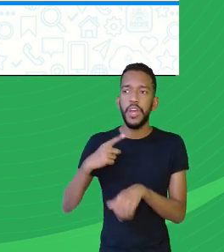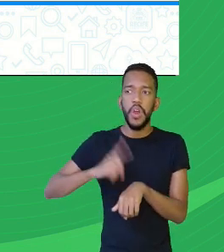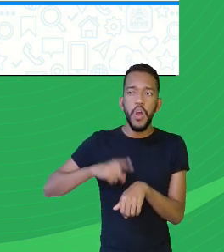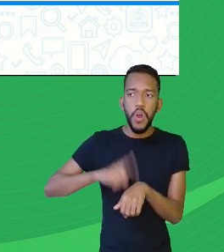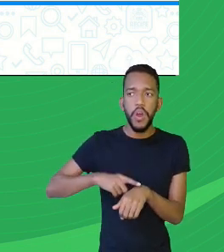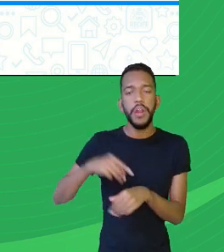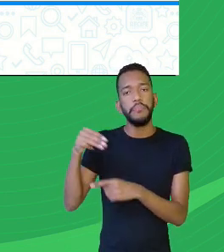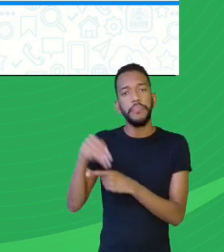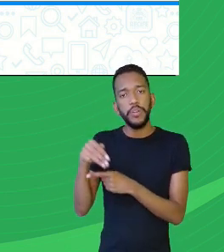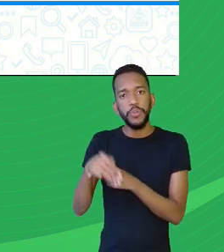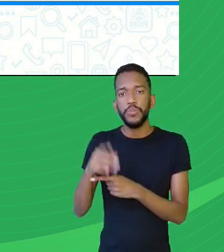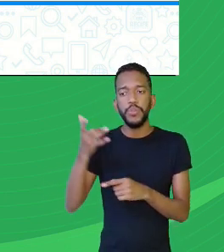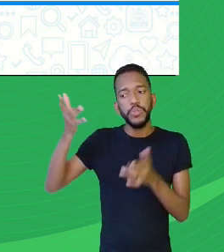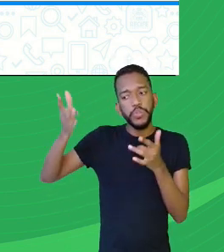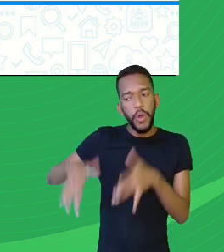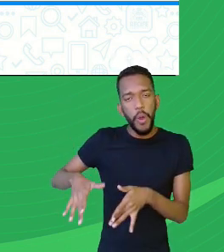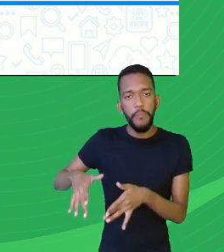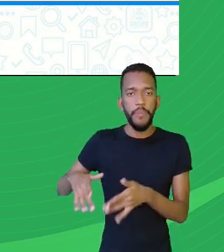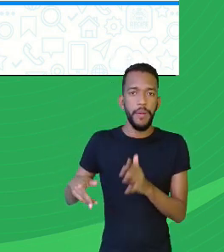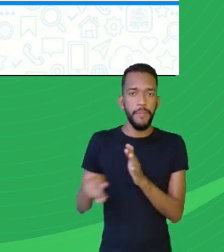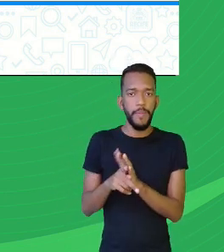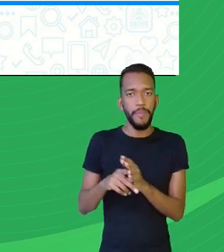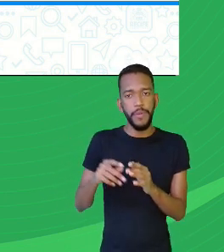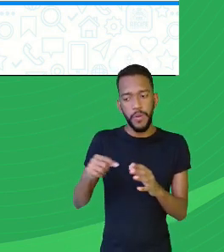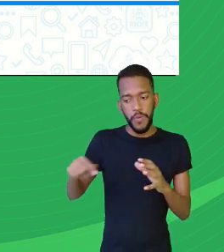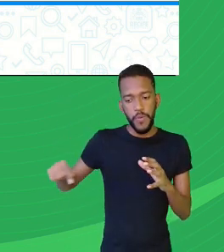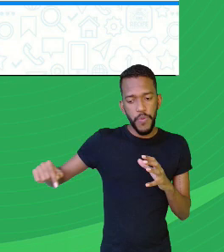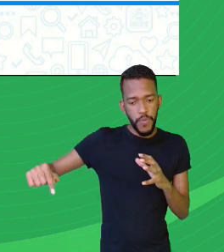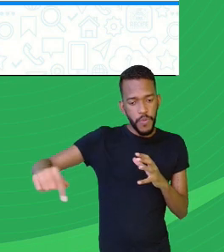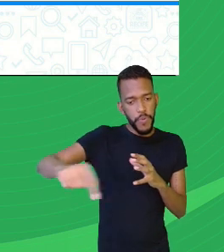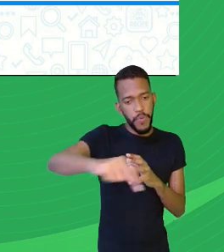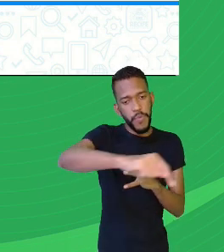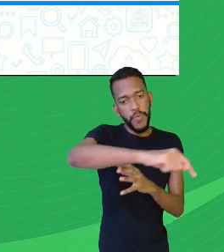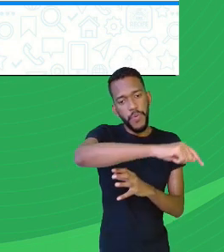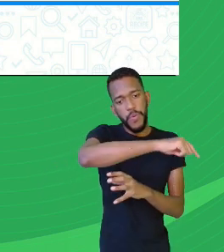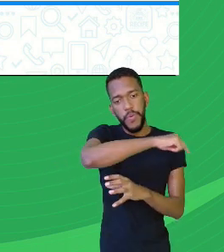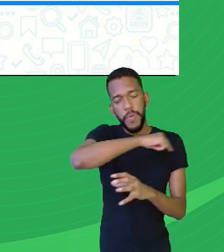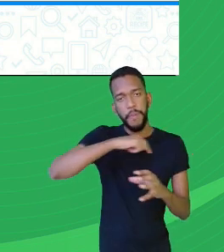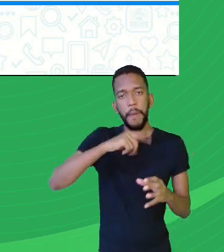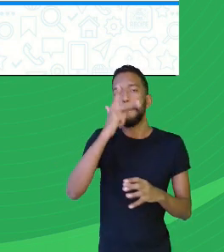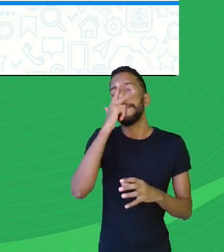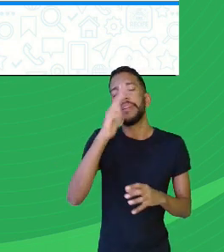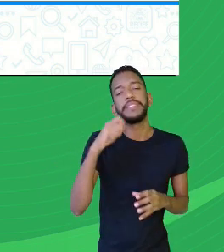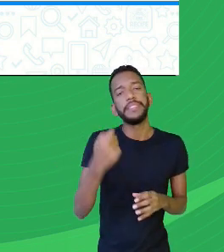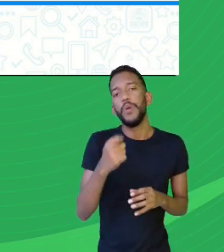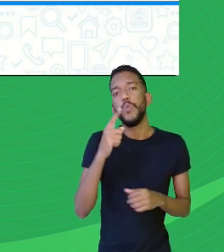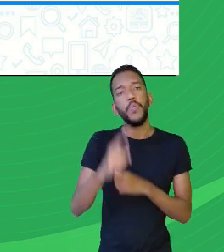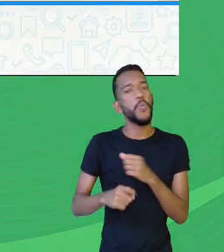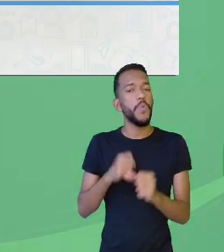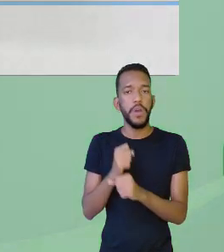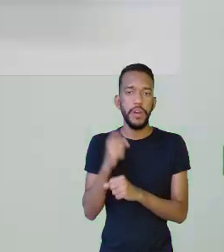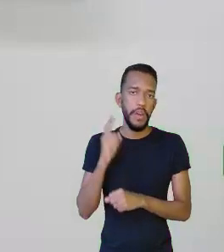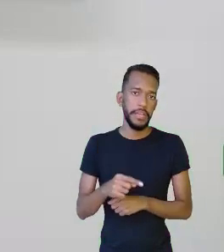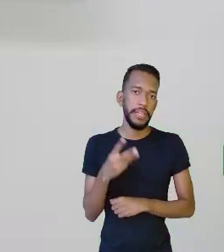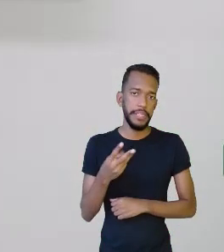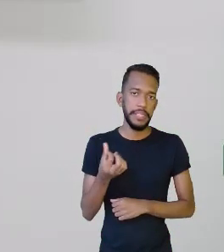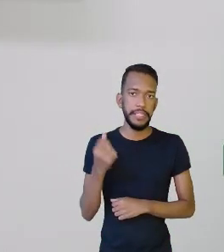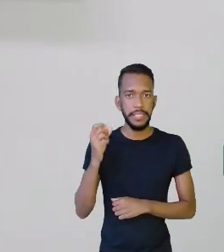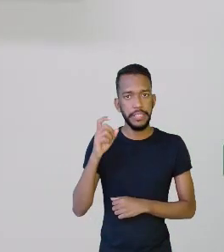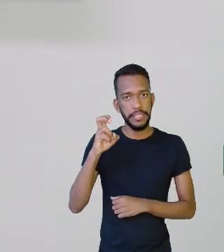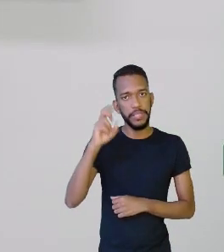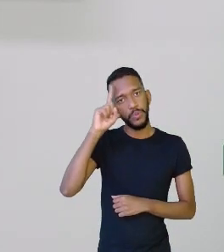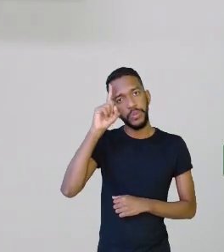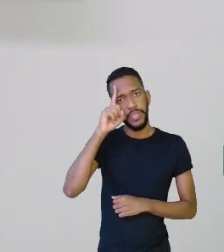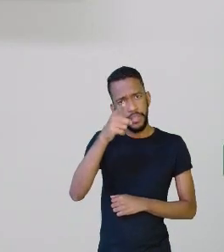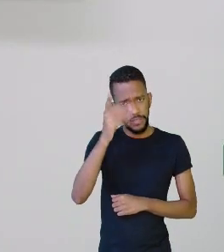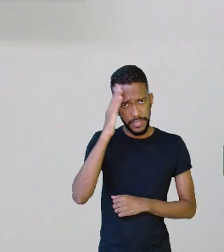e esses minutos que sobraram dessa volta completa que a gente deu como um ano com 365 dias? Será que